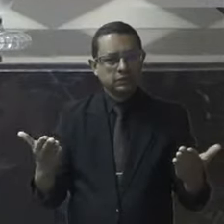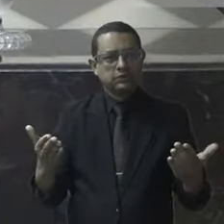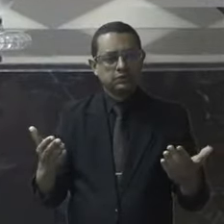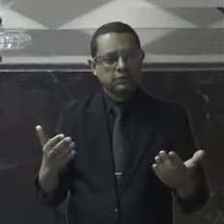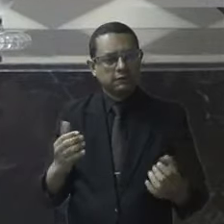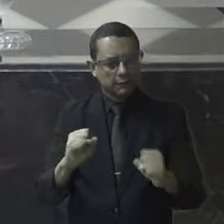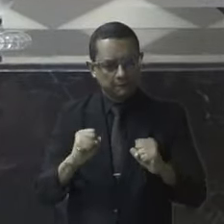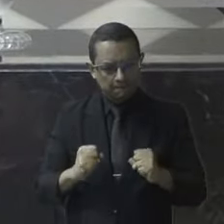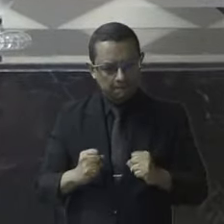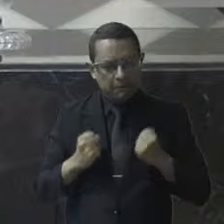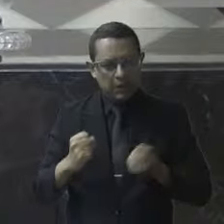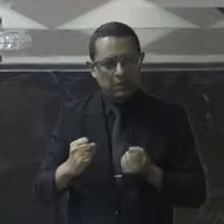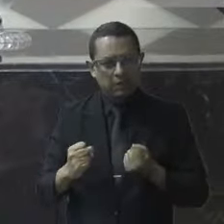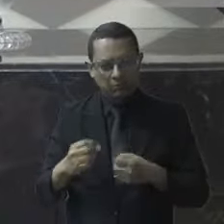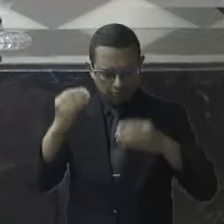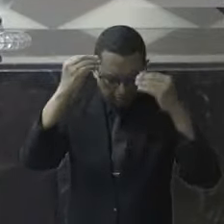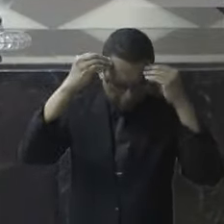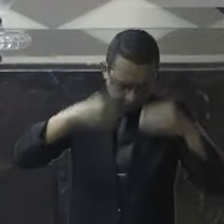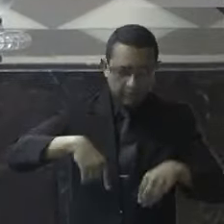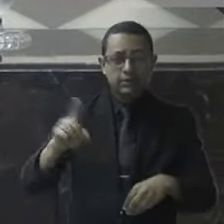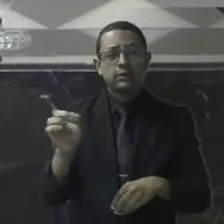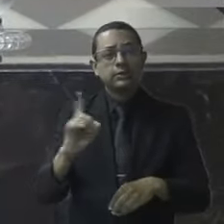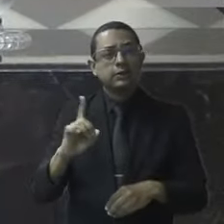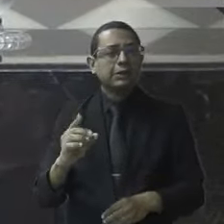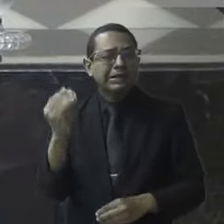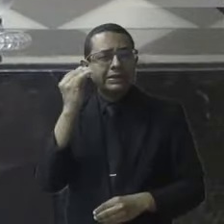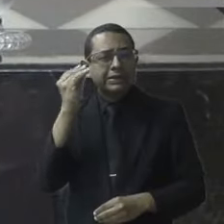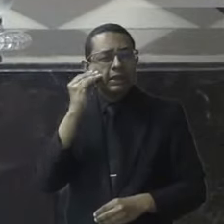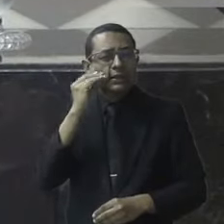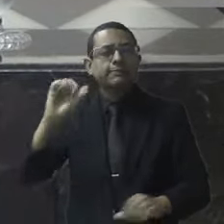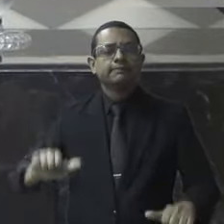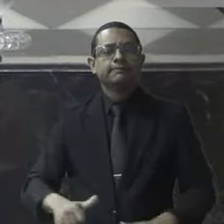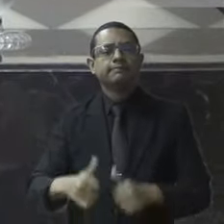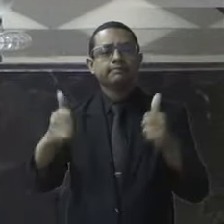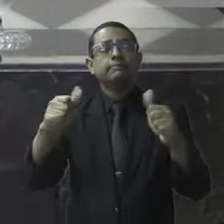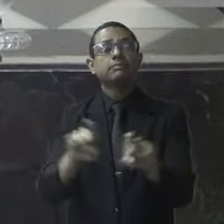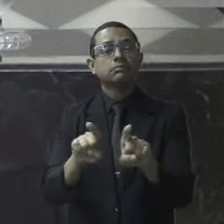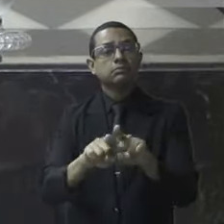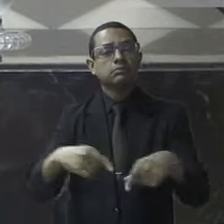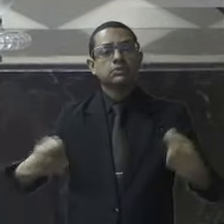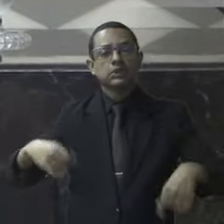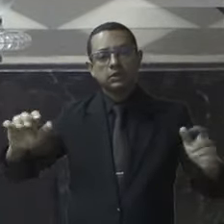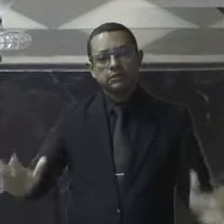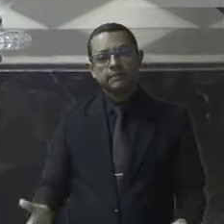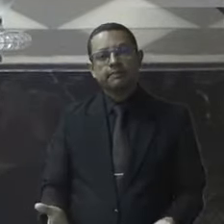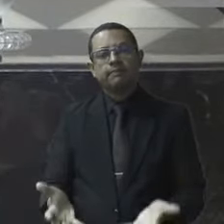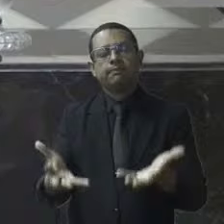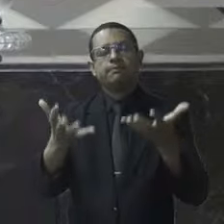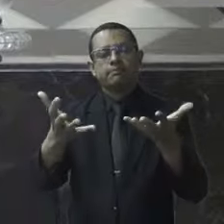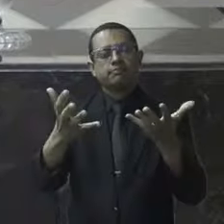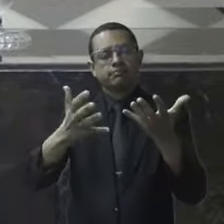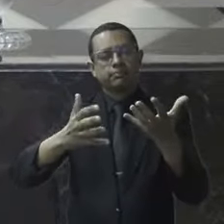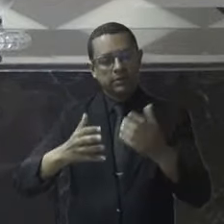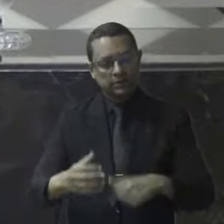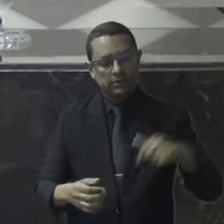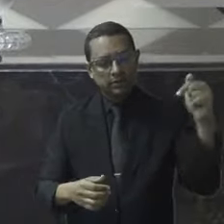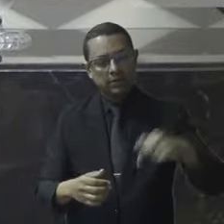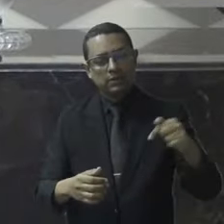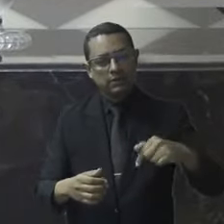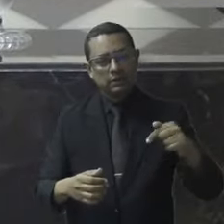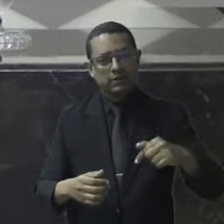incansáveis na busca pela excelência. Preciso enaltecer a equipe gestora deste